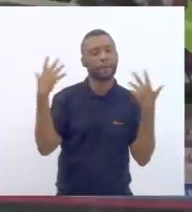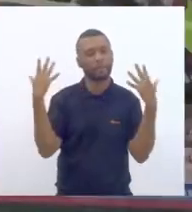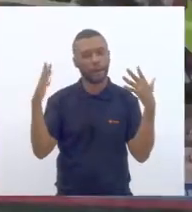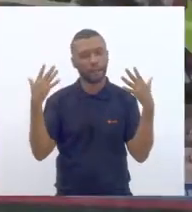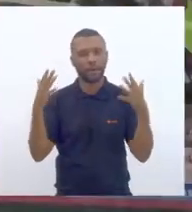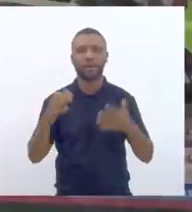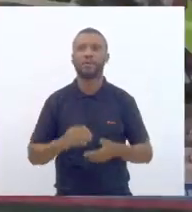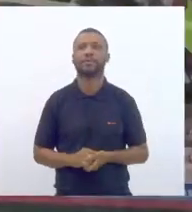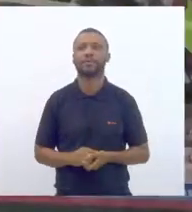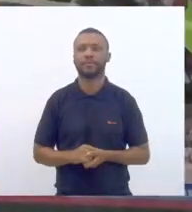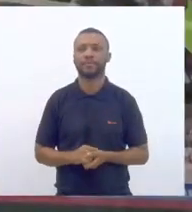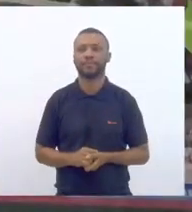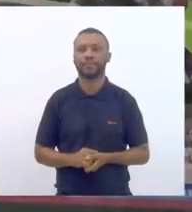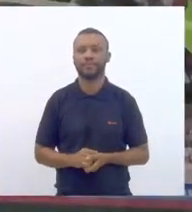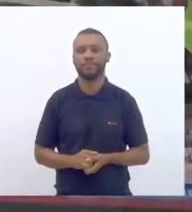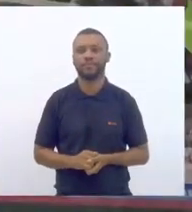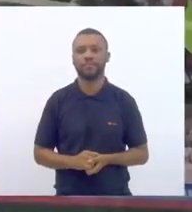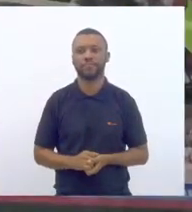Deixa.